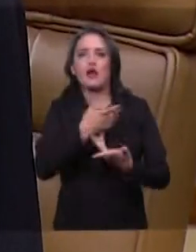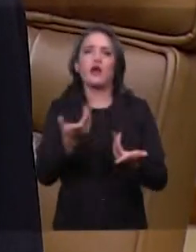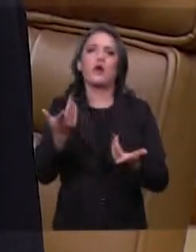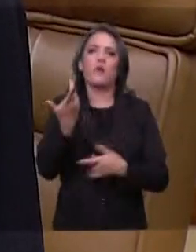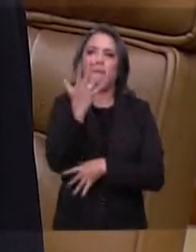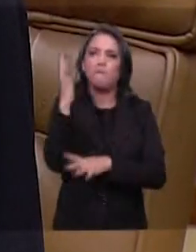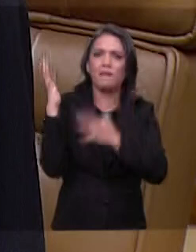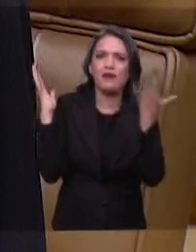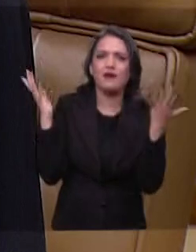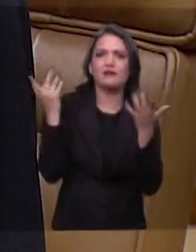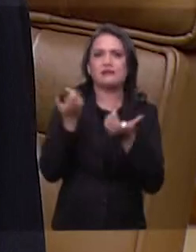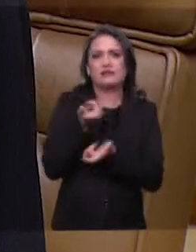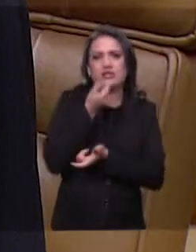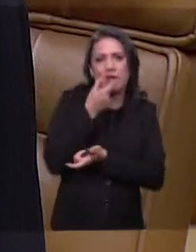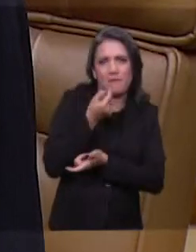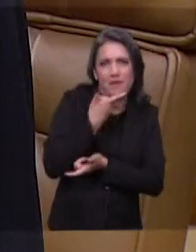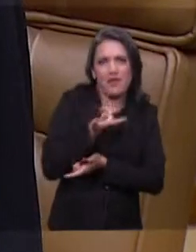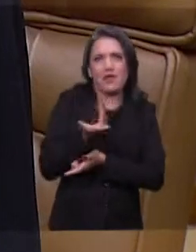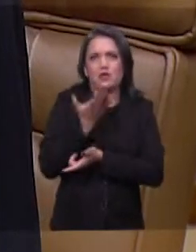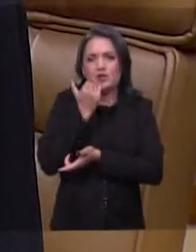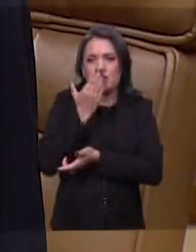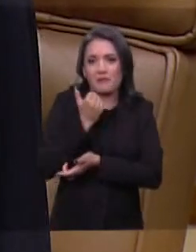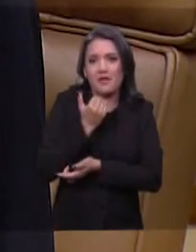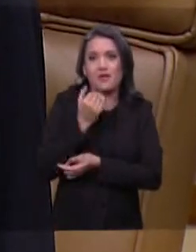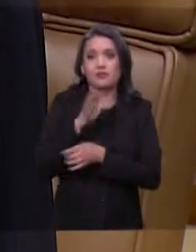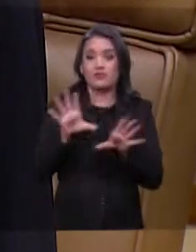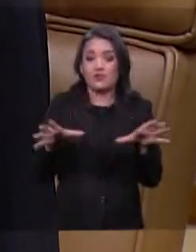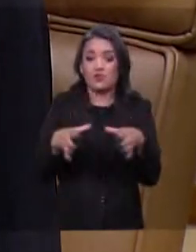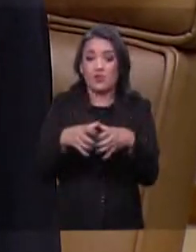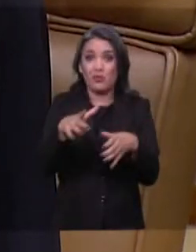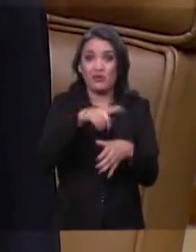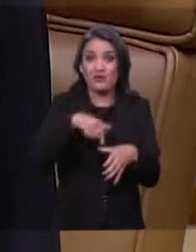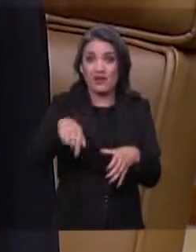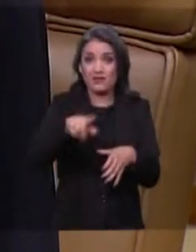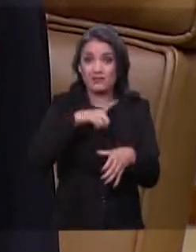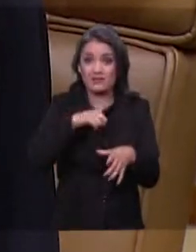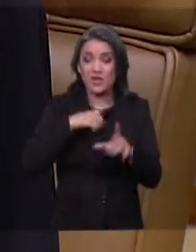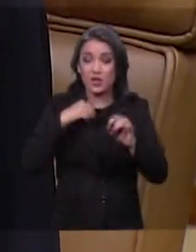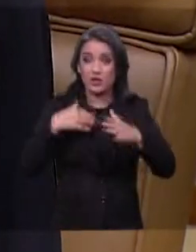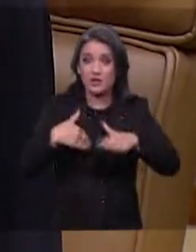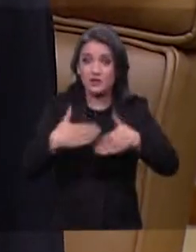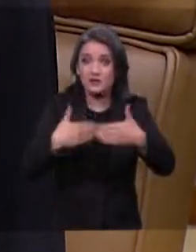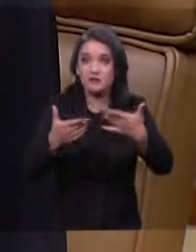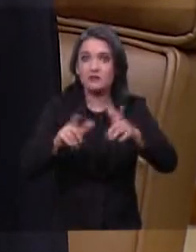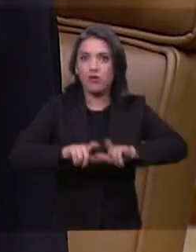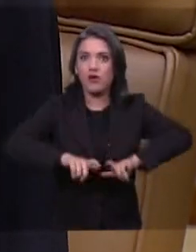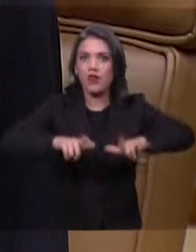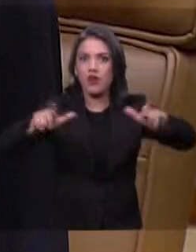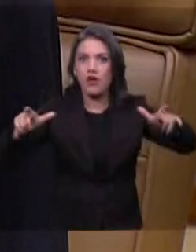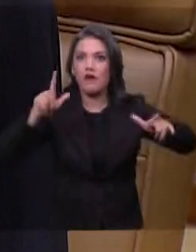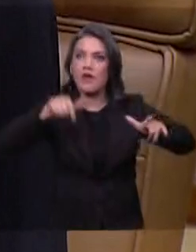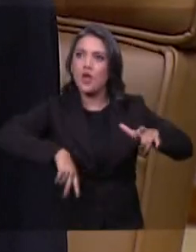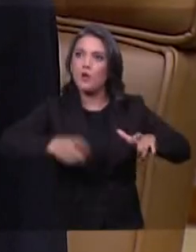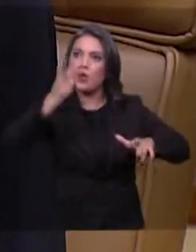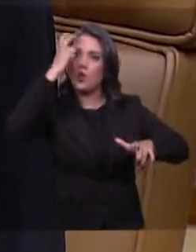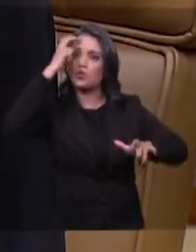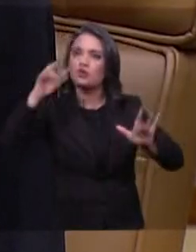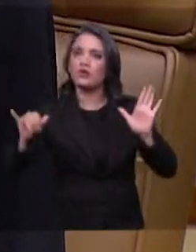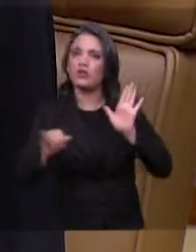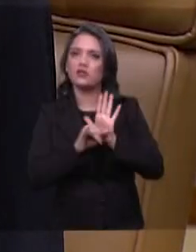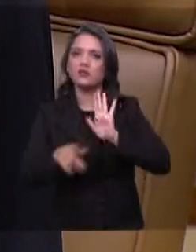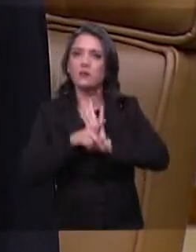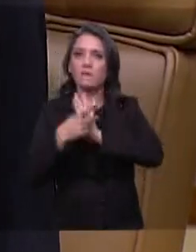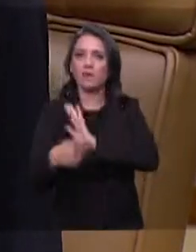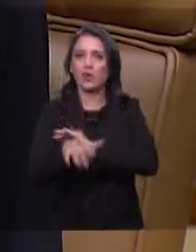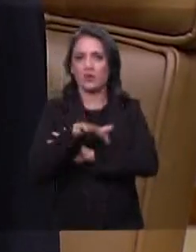plantas medicinais e alimentícias, referidas comunidades se constituíram, desenvolveram-se e mais, identificam-se culturalmente a partir